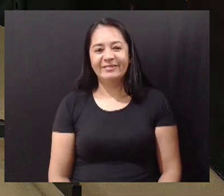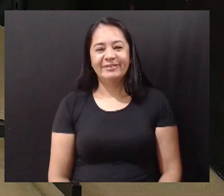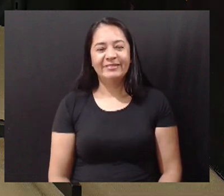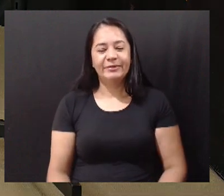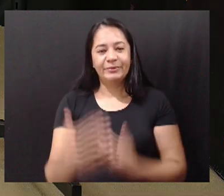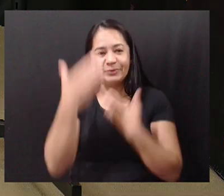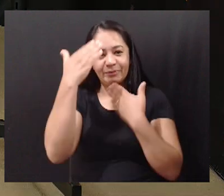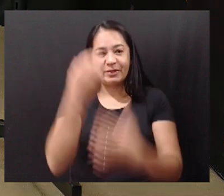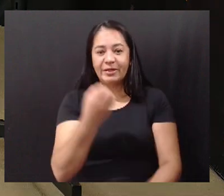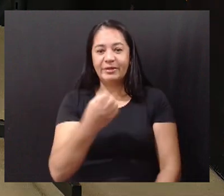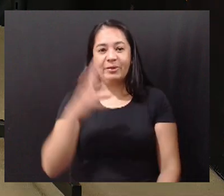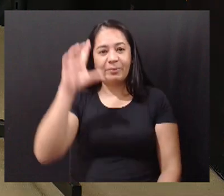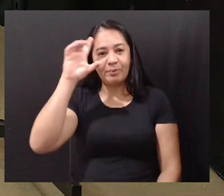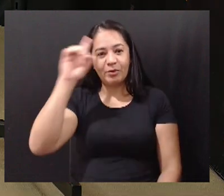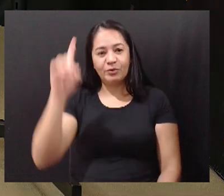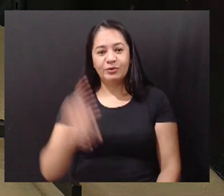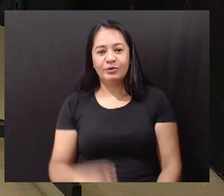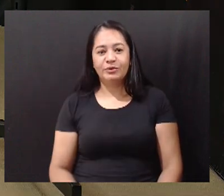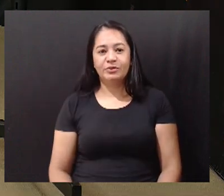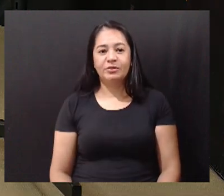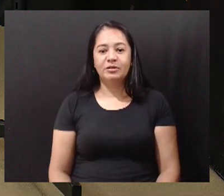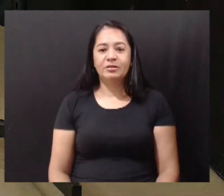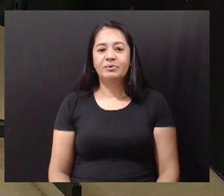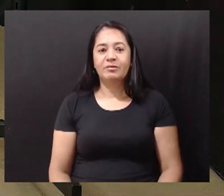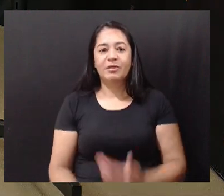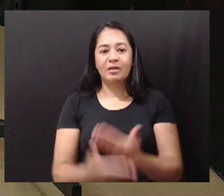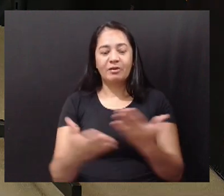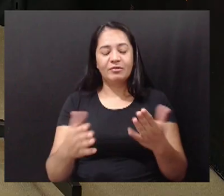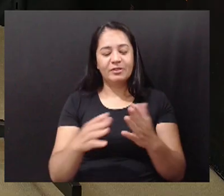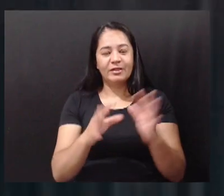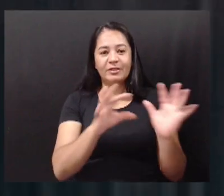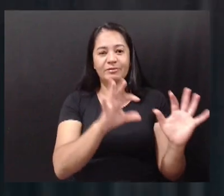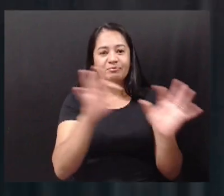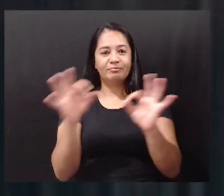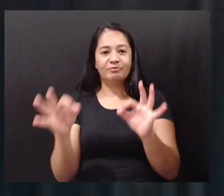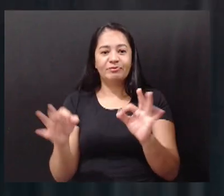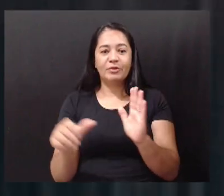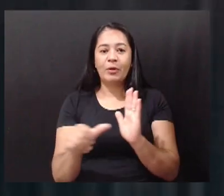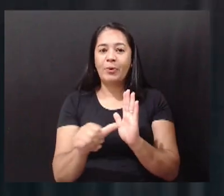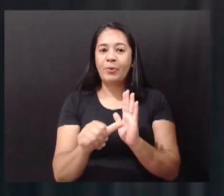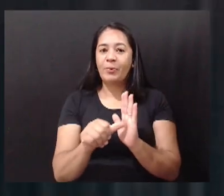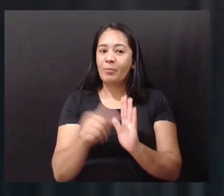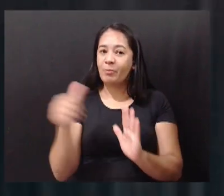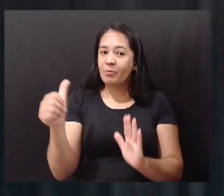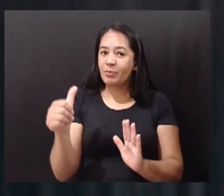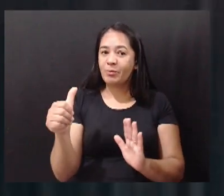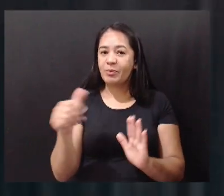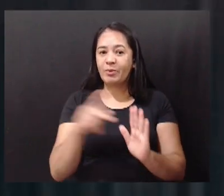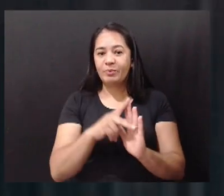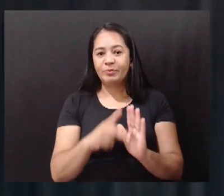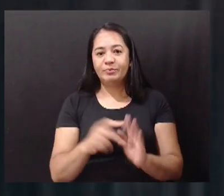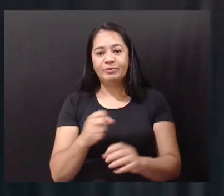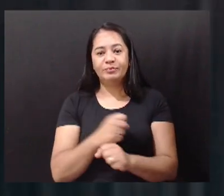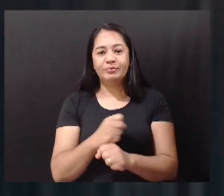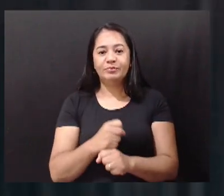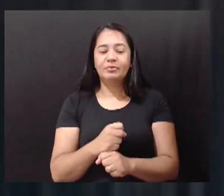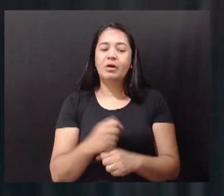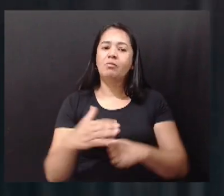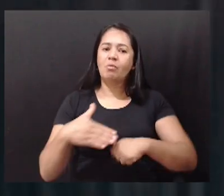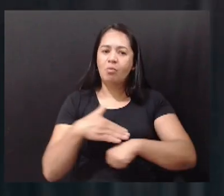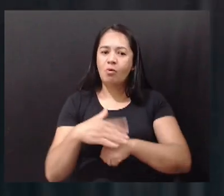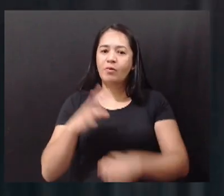Rúbia. Bom dia aos espectadores aí nesse primeiro programa do ano. Acho que vai ser um bate-papo muito legal que a gente vai ter hoje